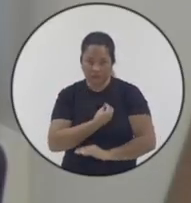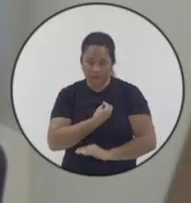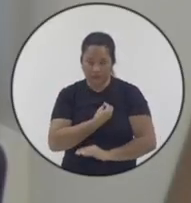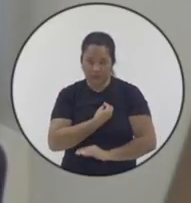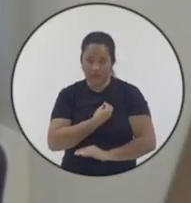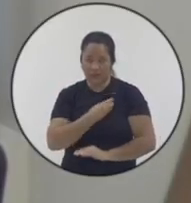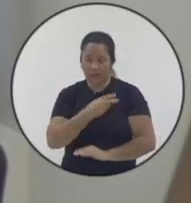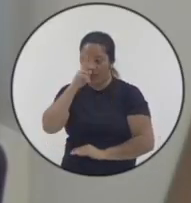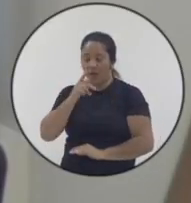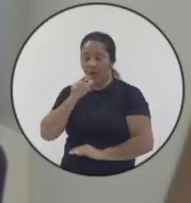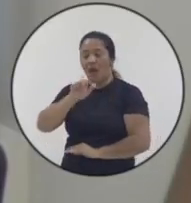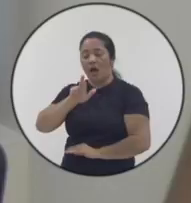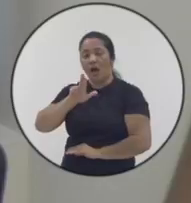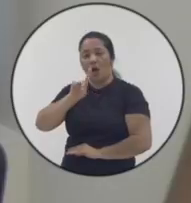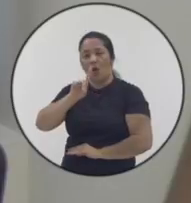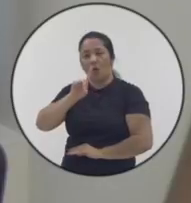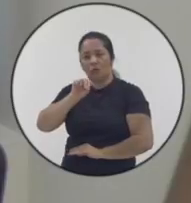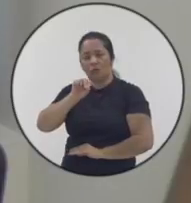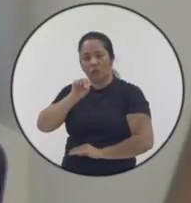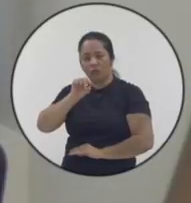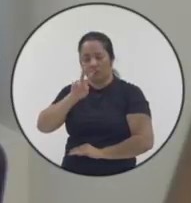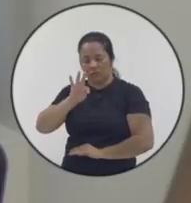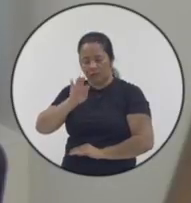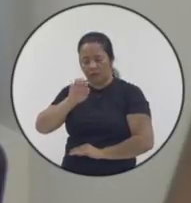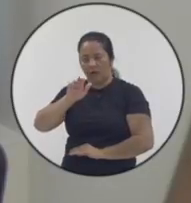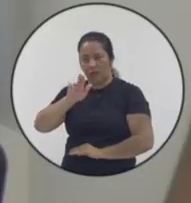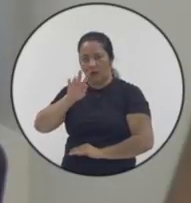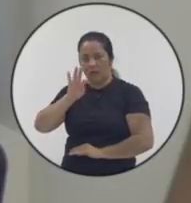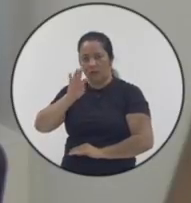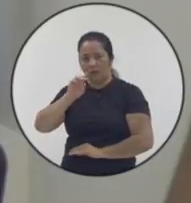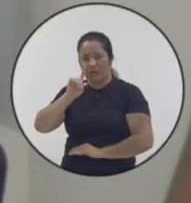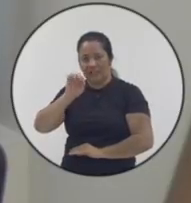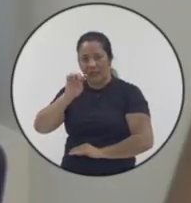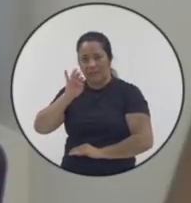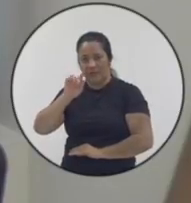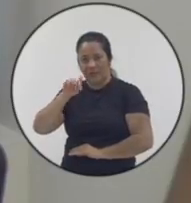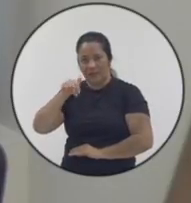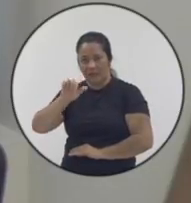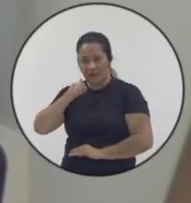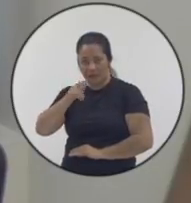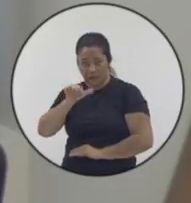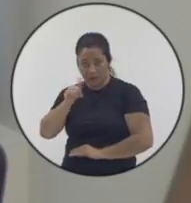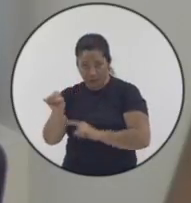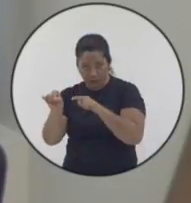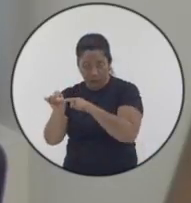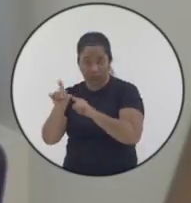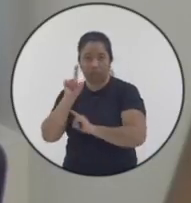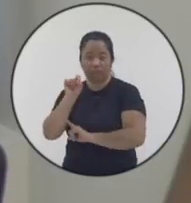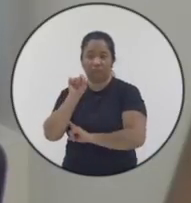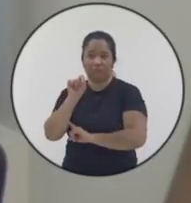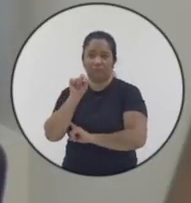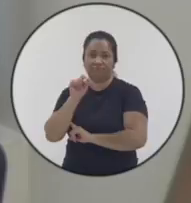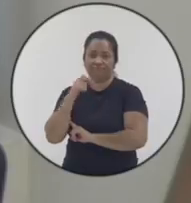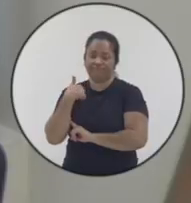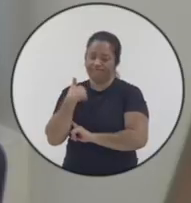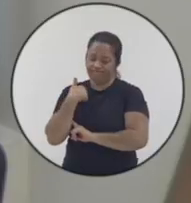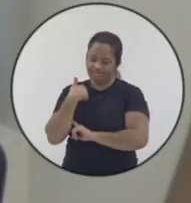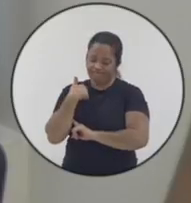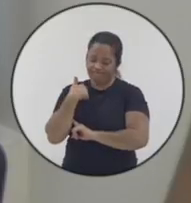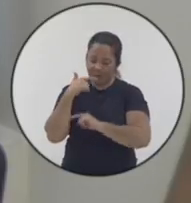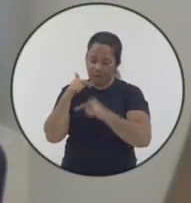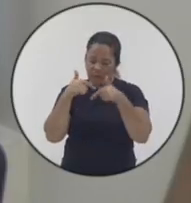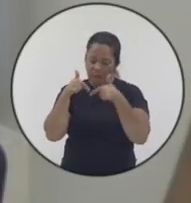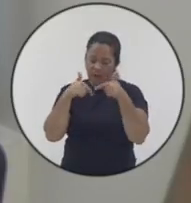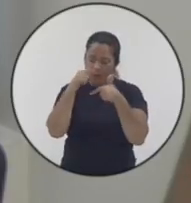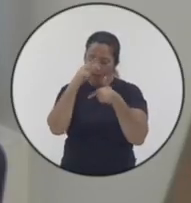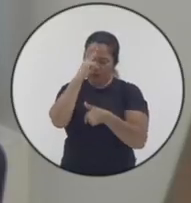Autodeterminação significa que eu posso também trabalhar nessa perspectiva da autodeterminação para além do